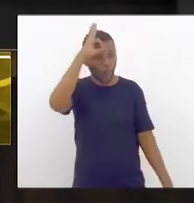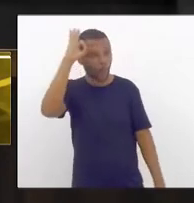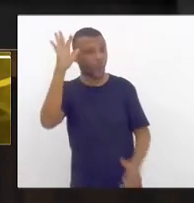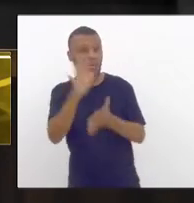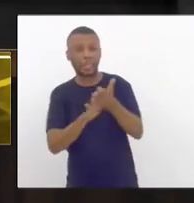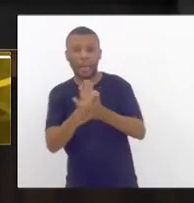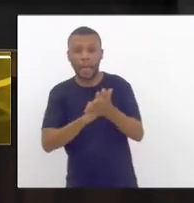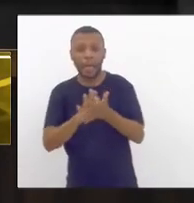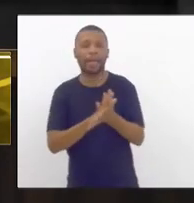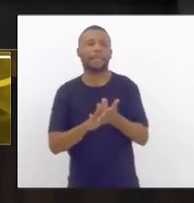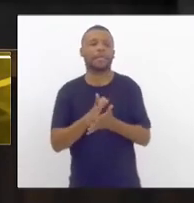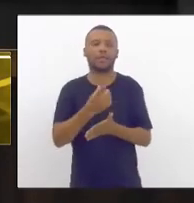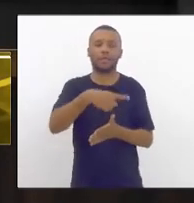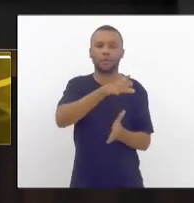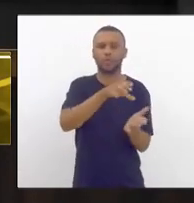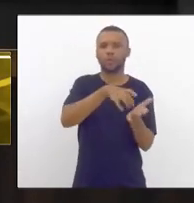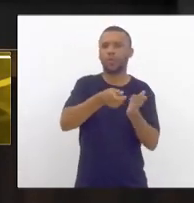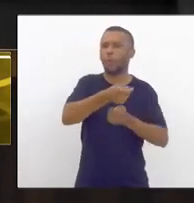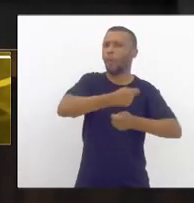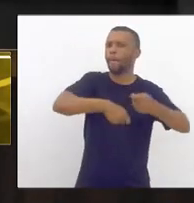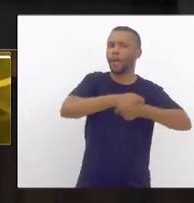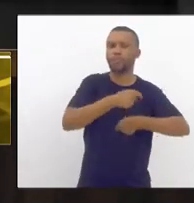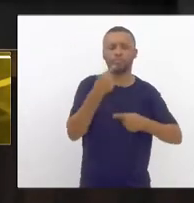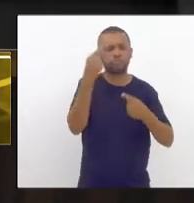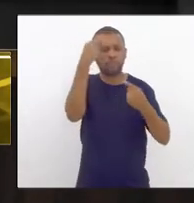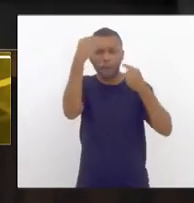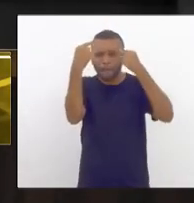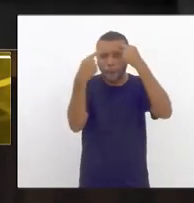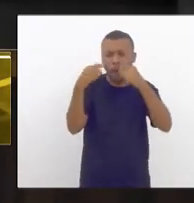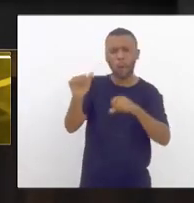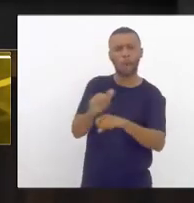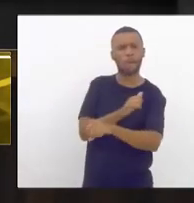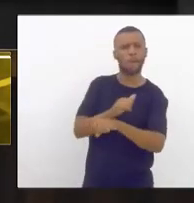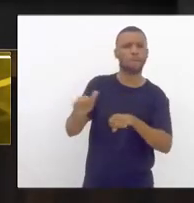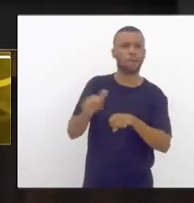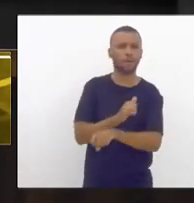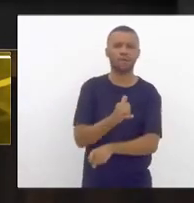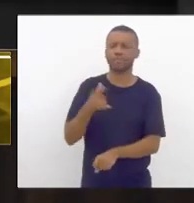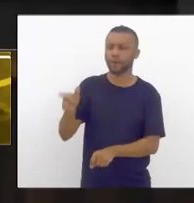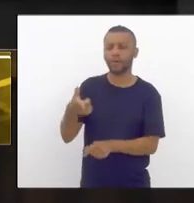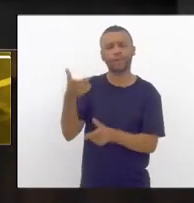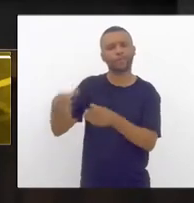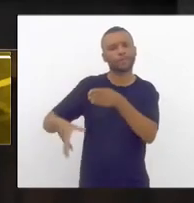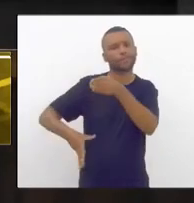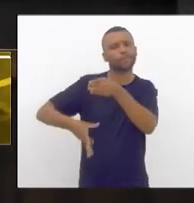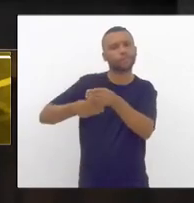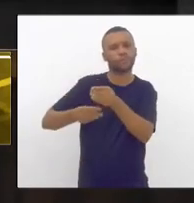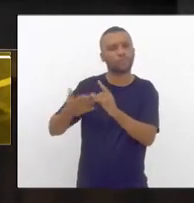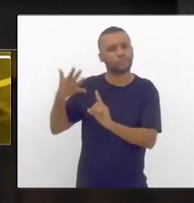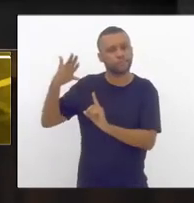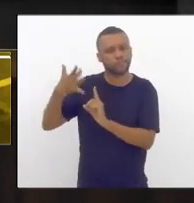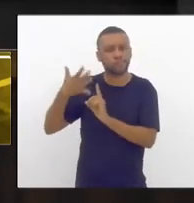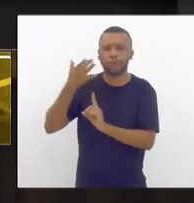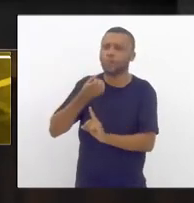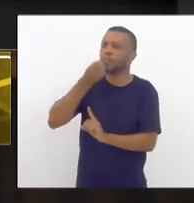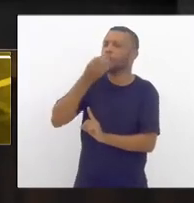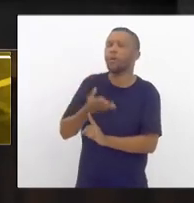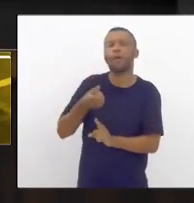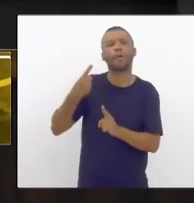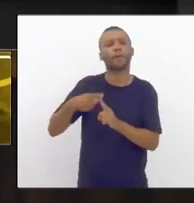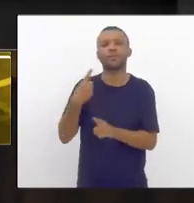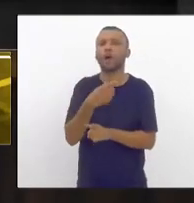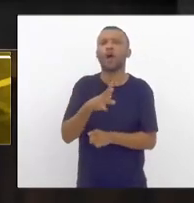isso é que me aproximou isso que me fez conhecer então acho que é muito boa essa sua observação porque a gente conhece né